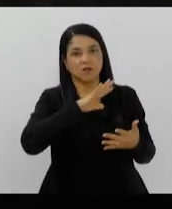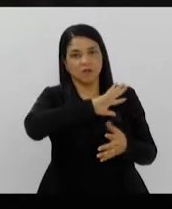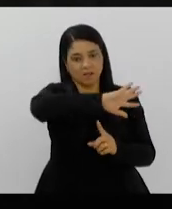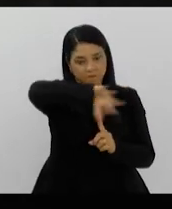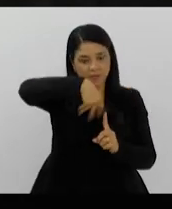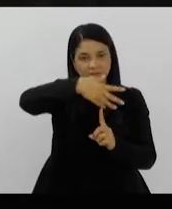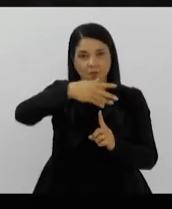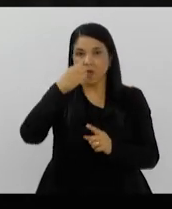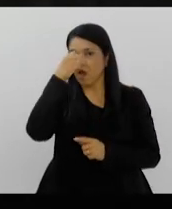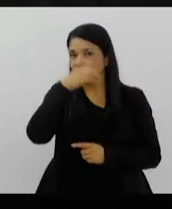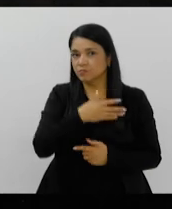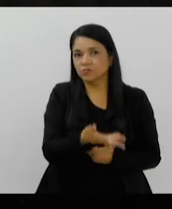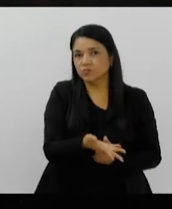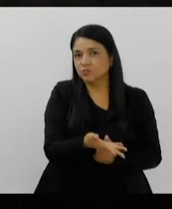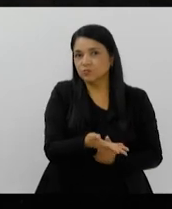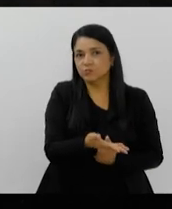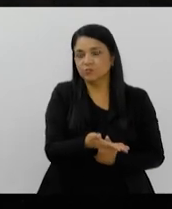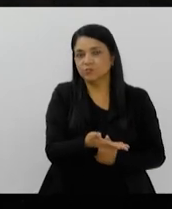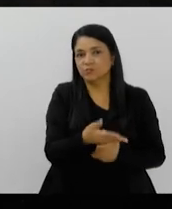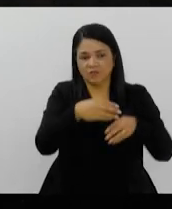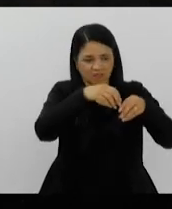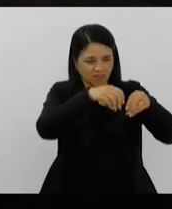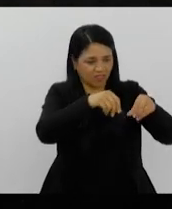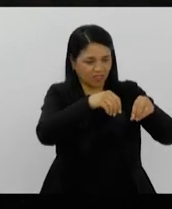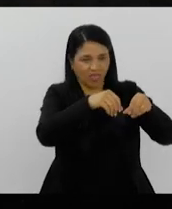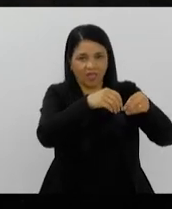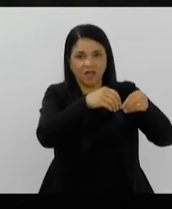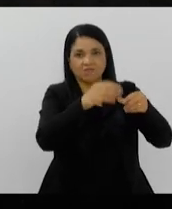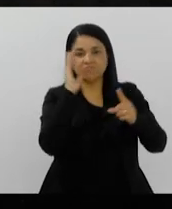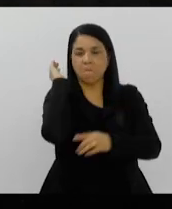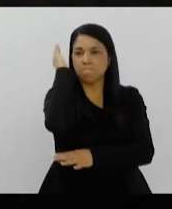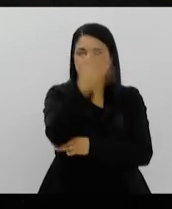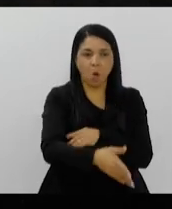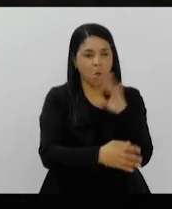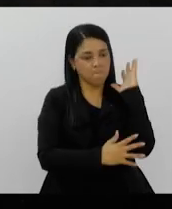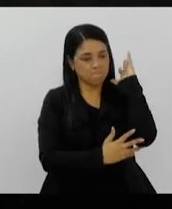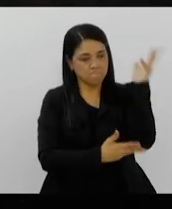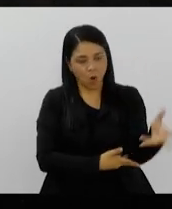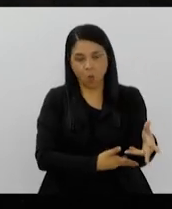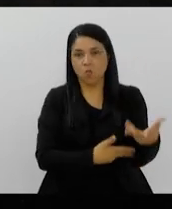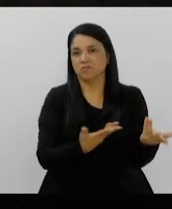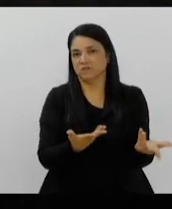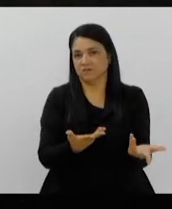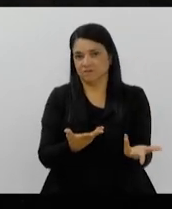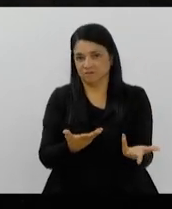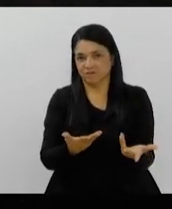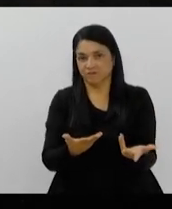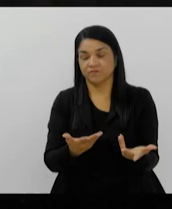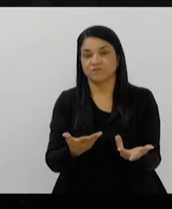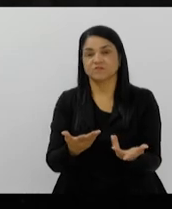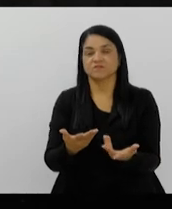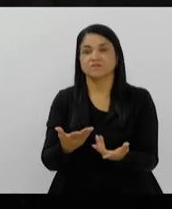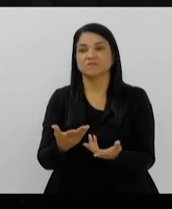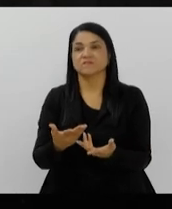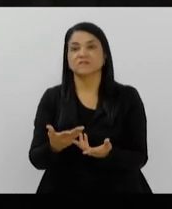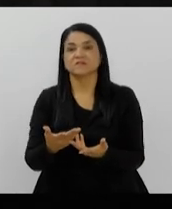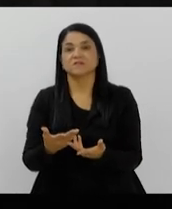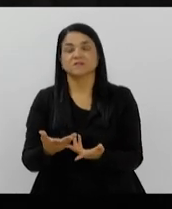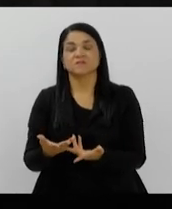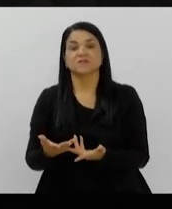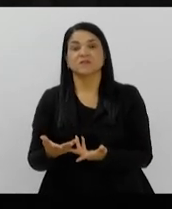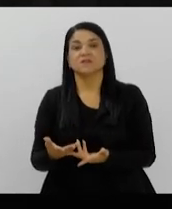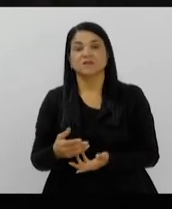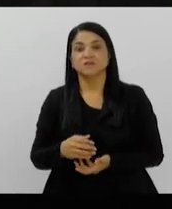caso absurdo de terra arrasada, de desmatamento e de flexibilização dos